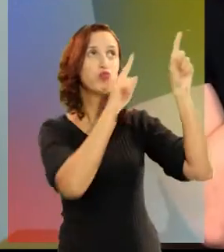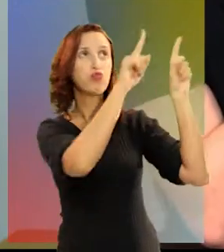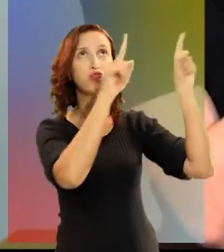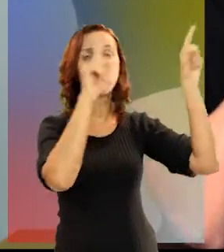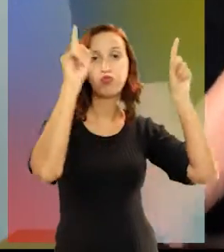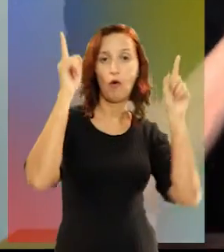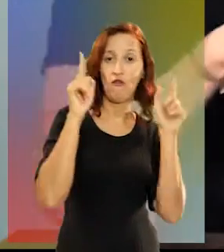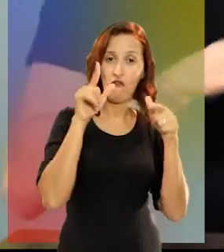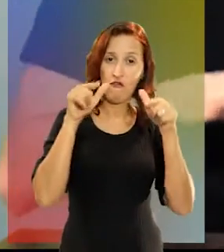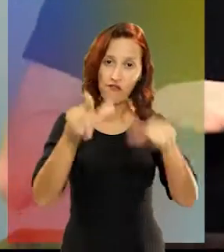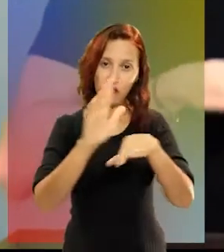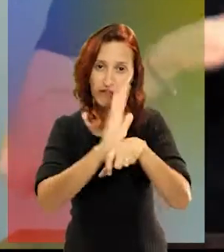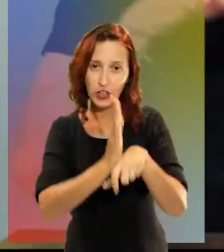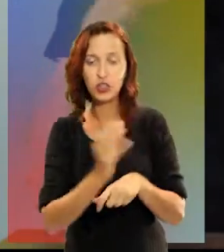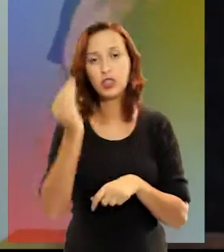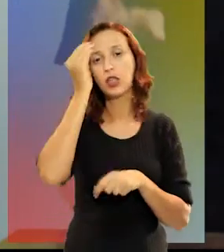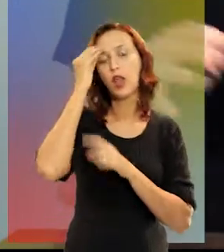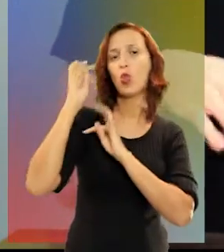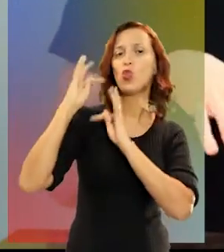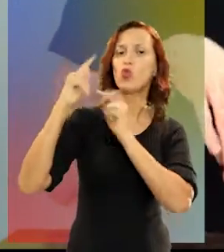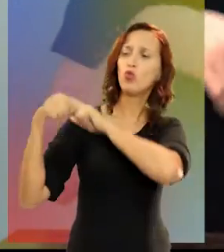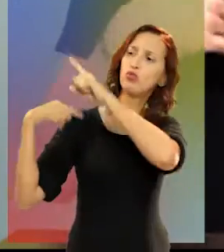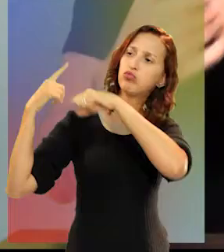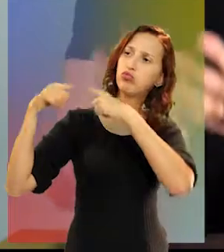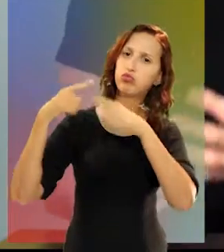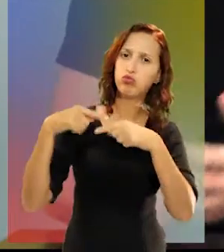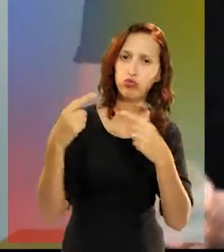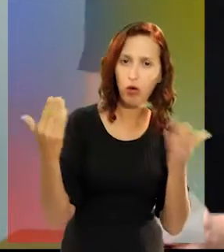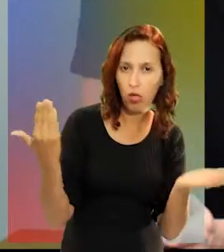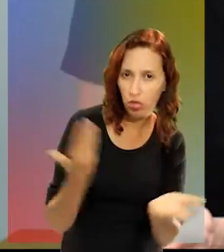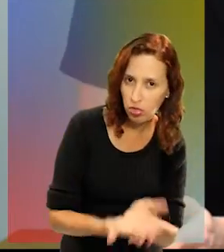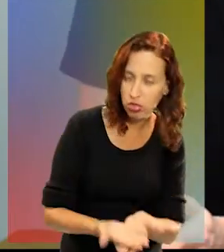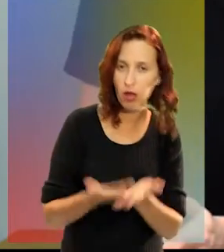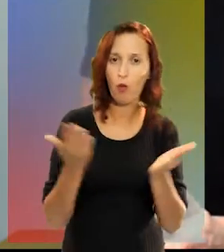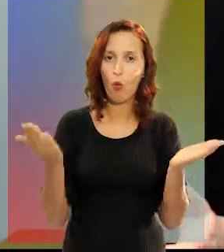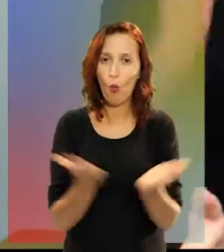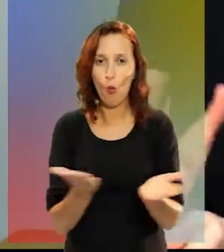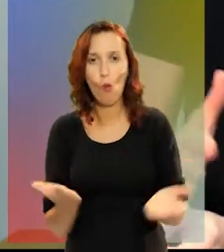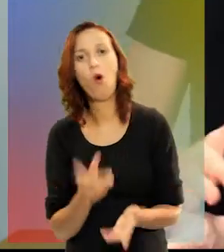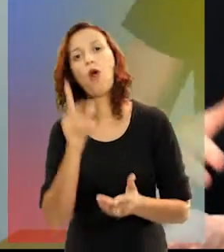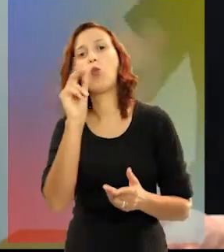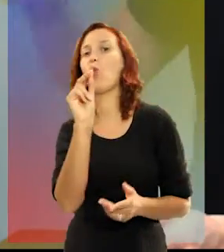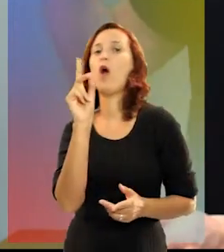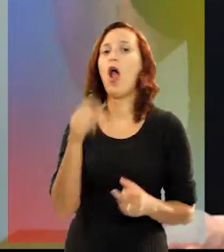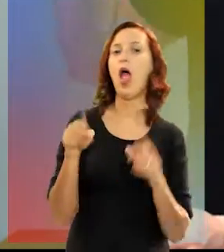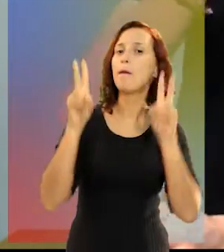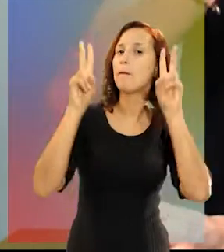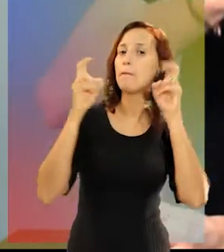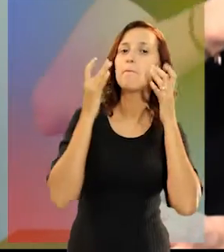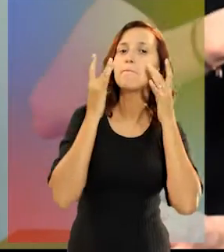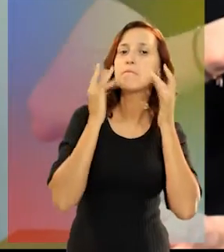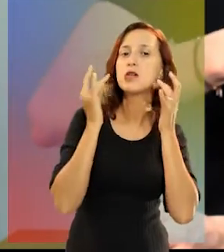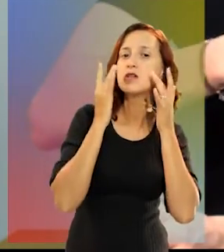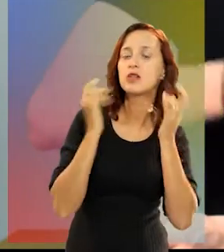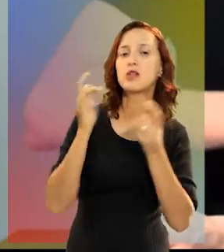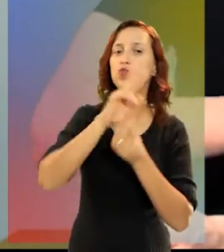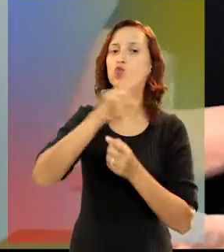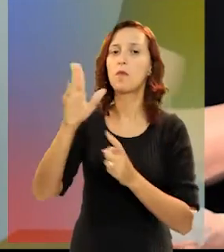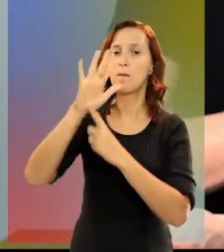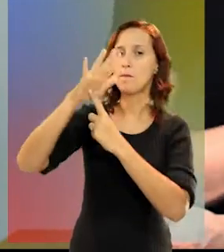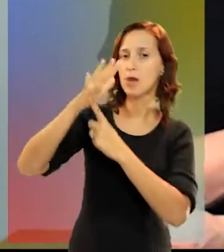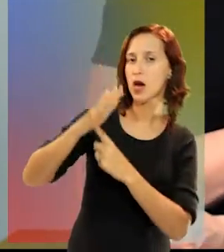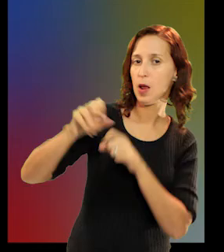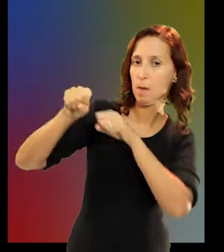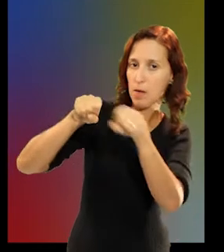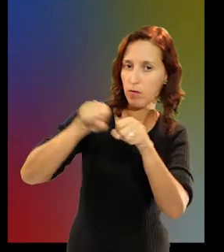do lado pra você poder entender todo o processo e o que é que a gente tá fazendo com esse oferecimento da máquina que matava fascistas diretamente pra você que